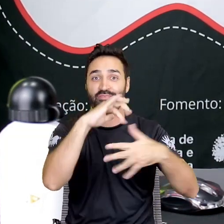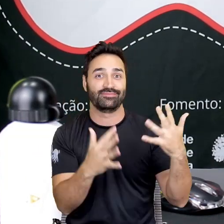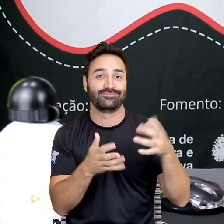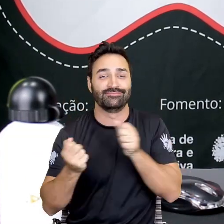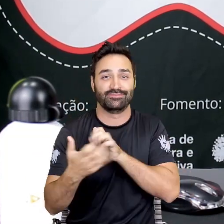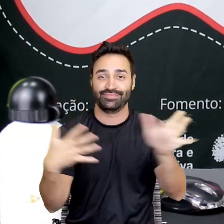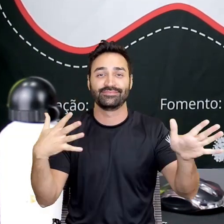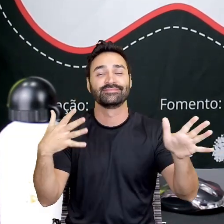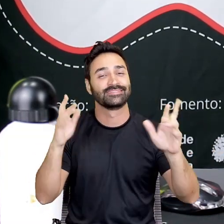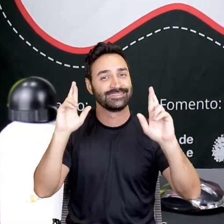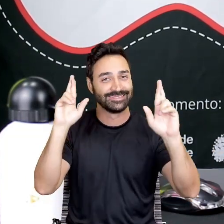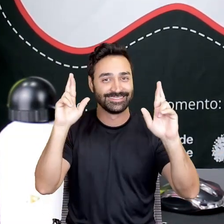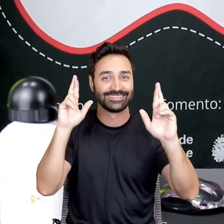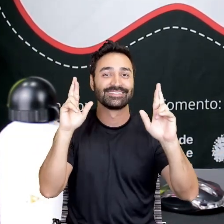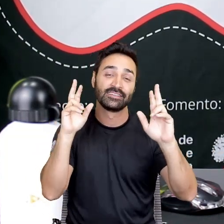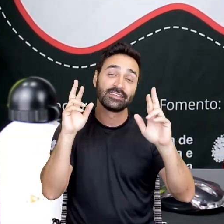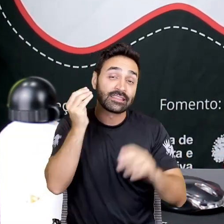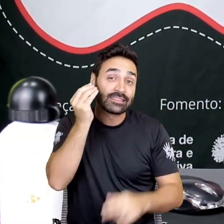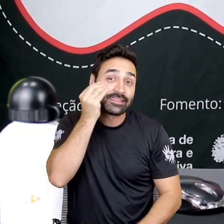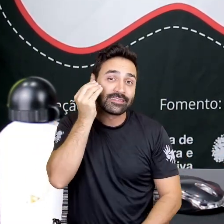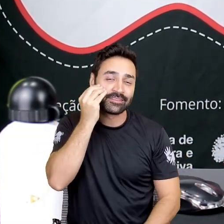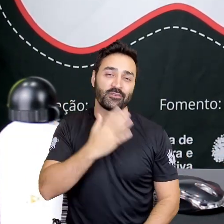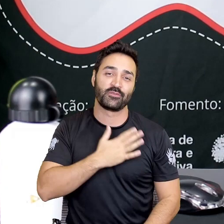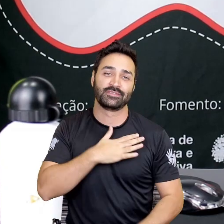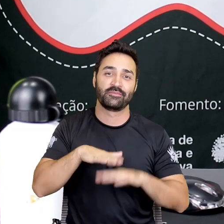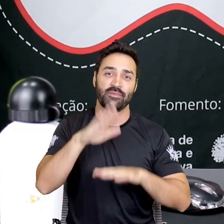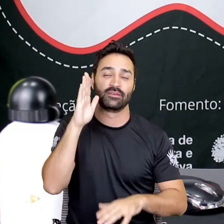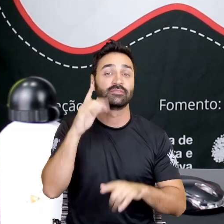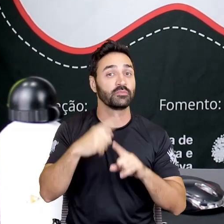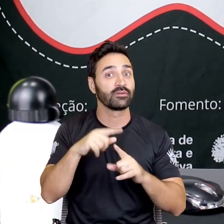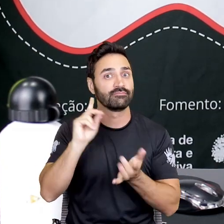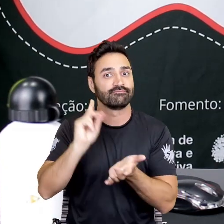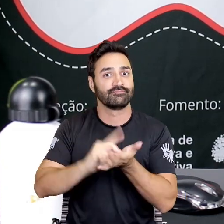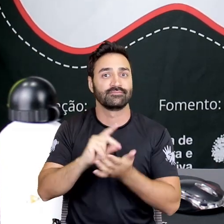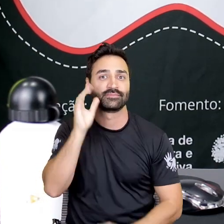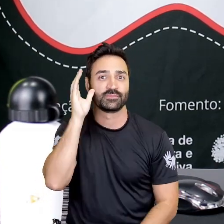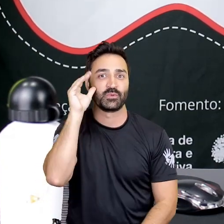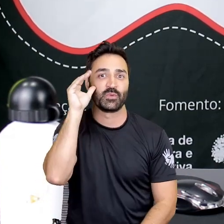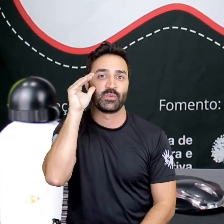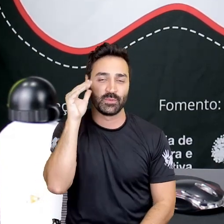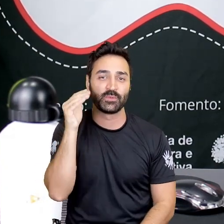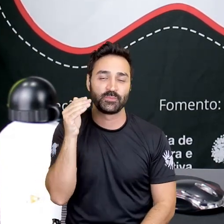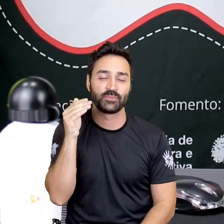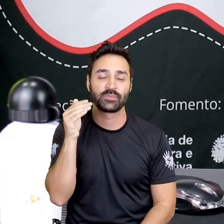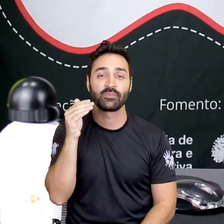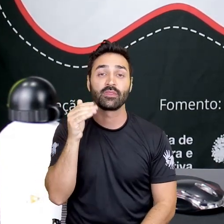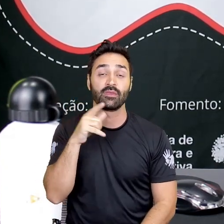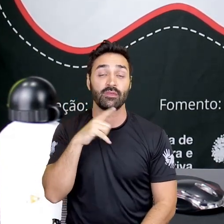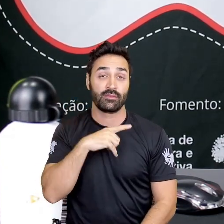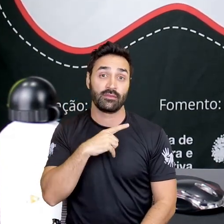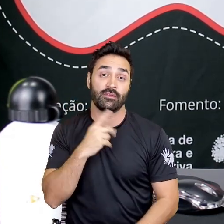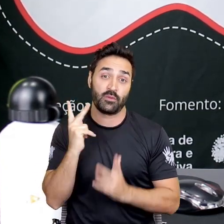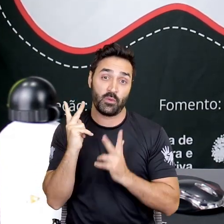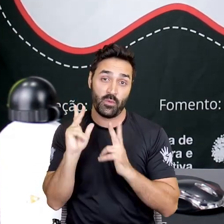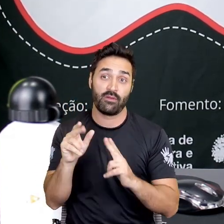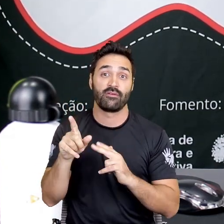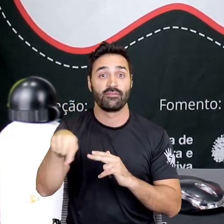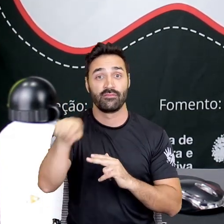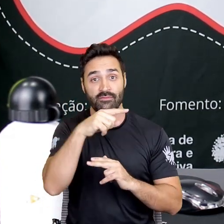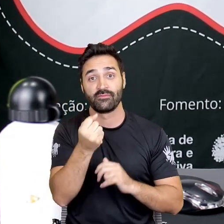tentar gostar um pouquinho dessa coisa, porque é curioso. E eu, assim como muitos aqui, com